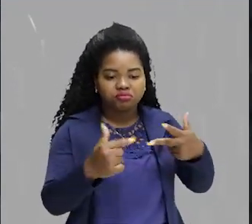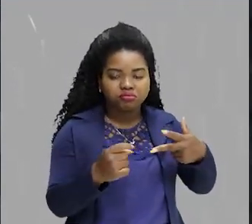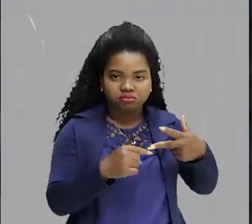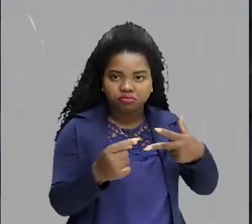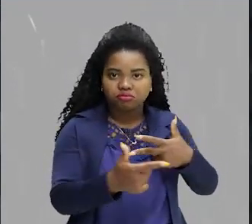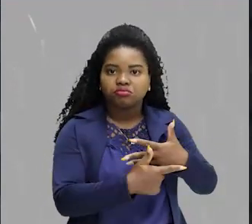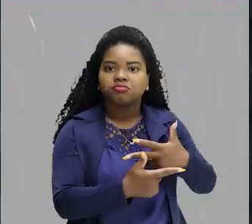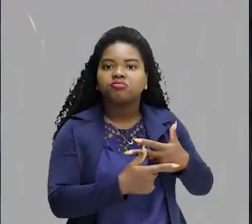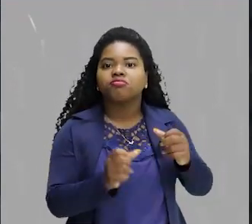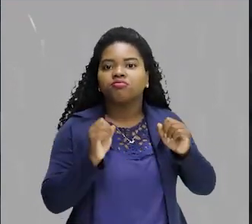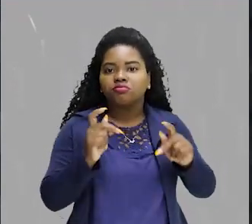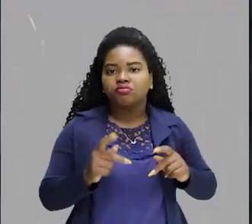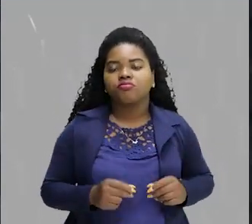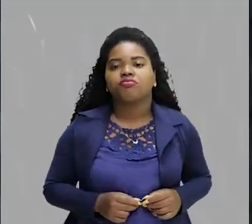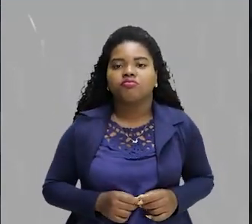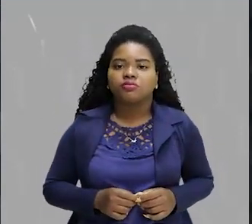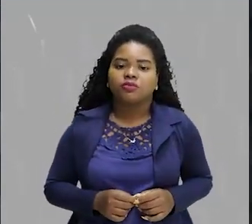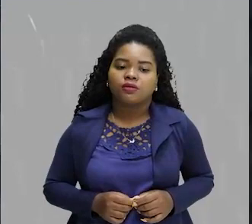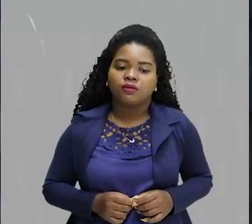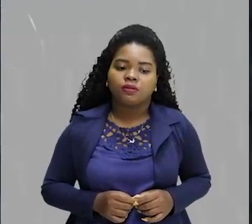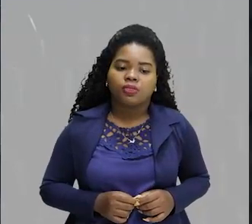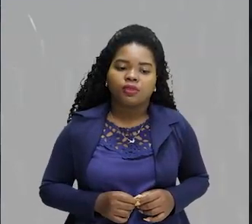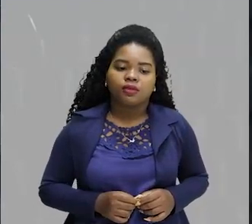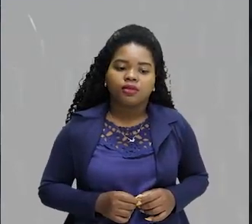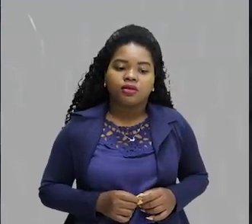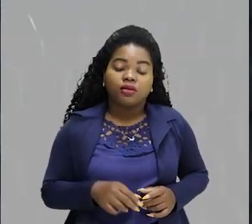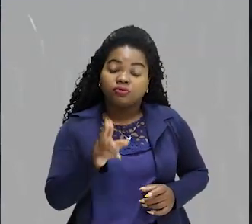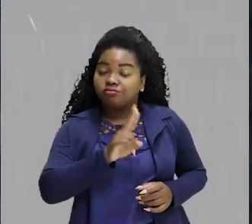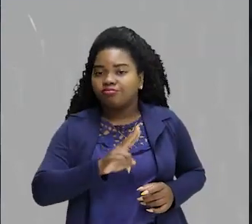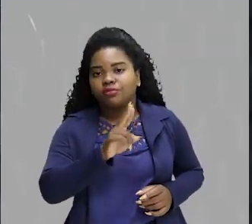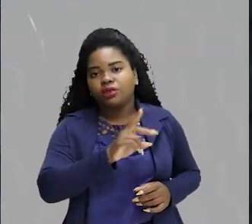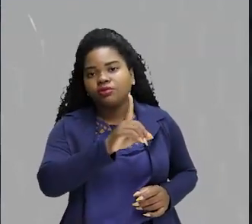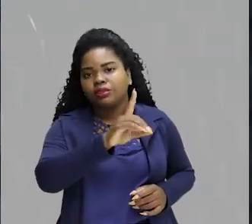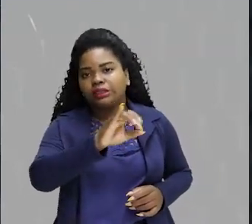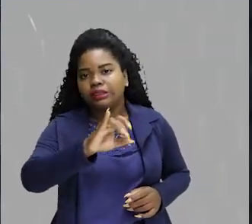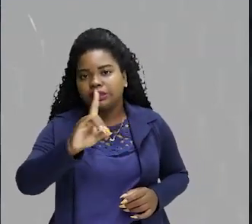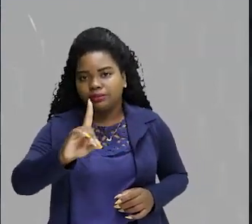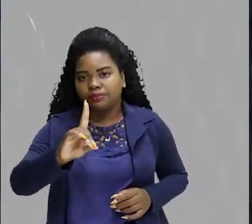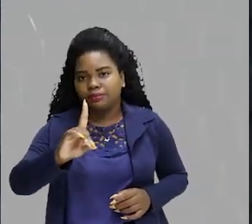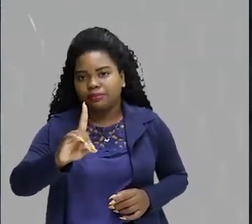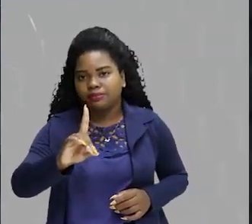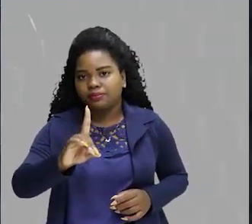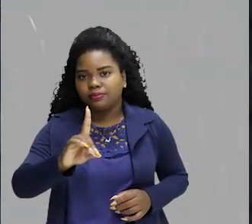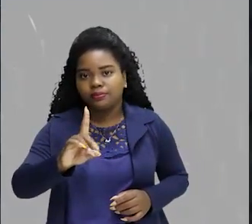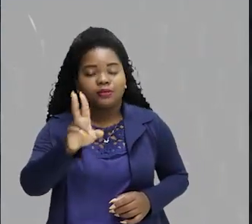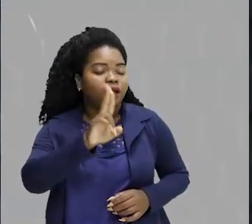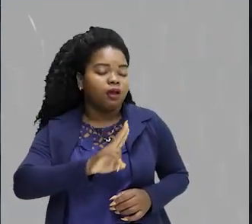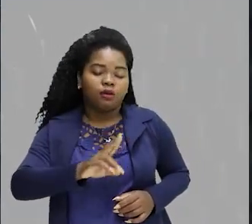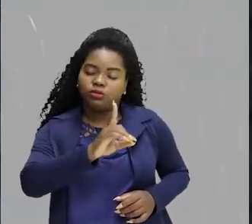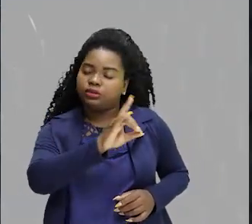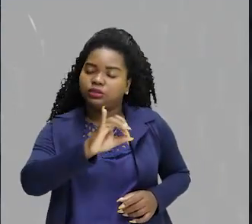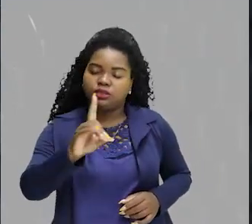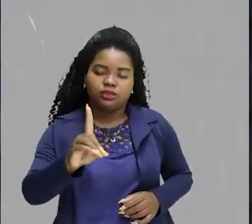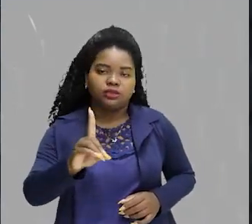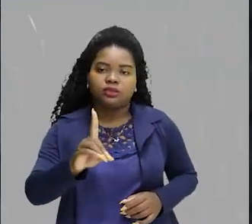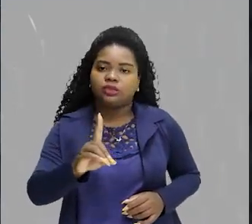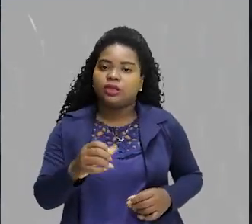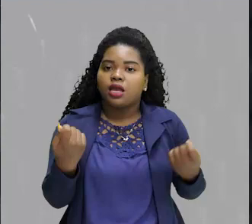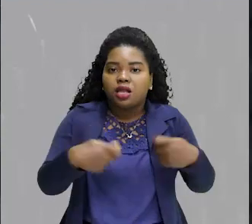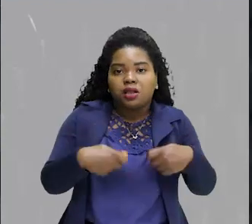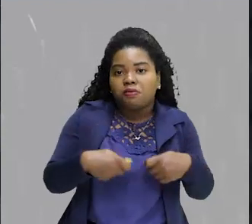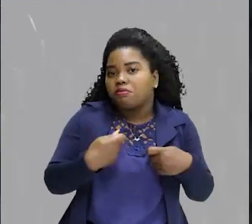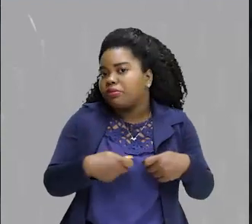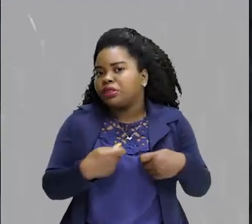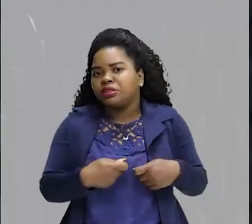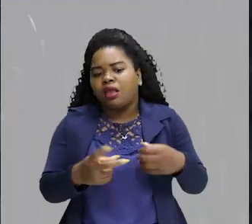to be, por ter uma forma própria, ele não usa o did, certo? Não vai precisar de verbo auxiliar para